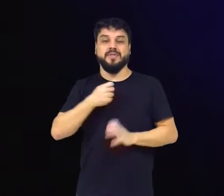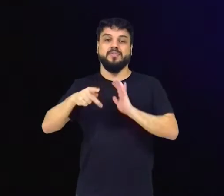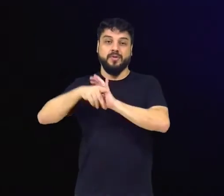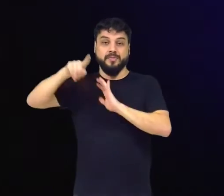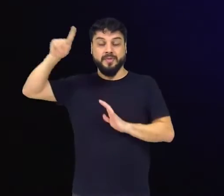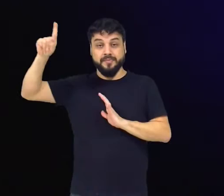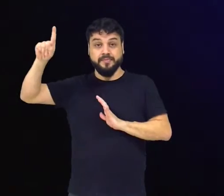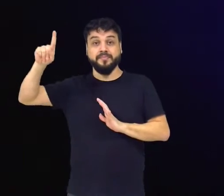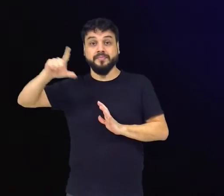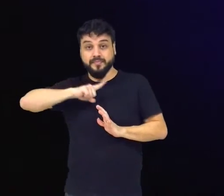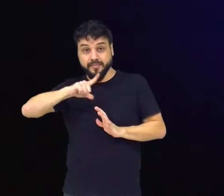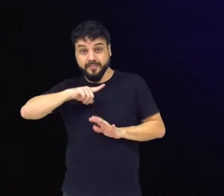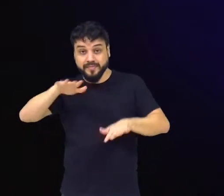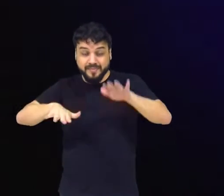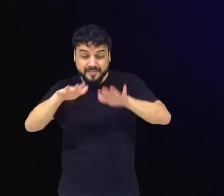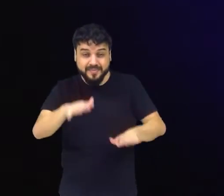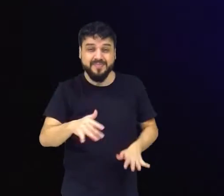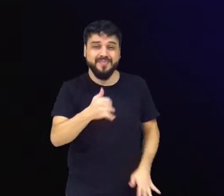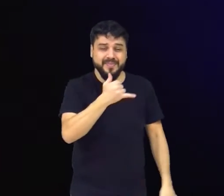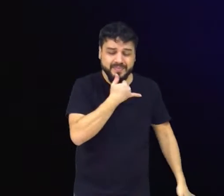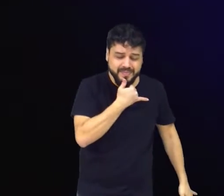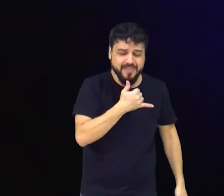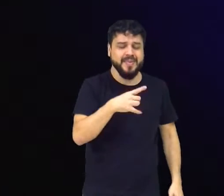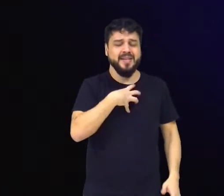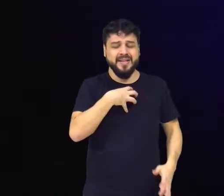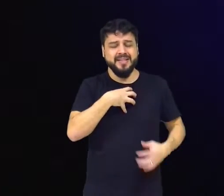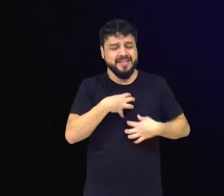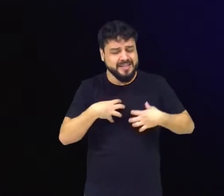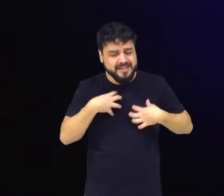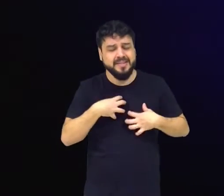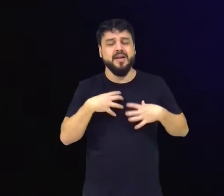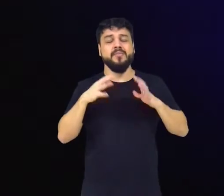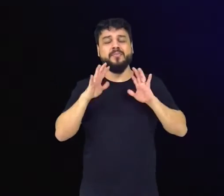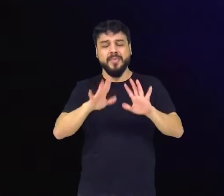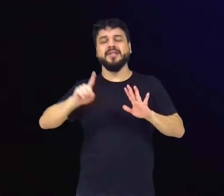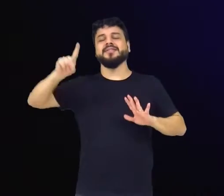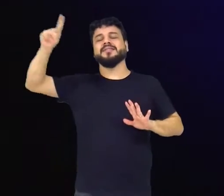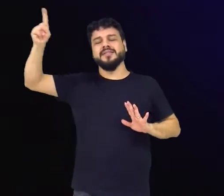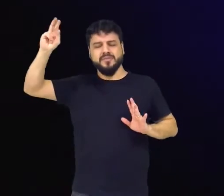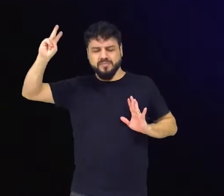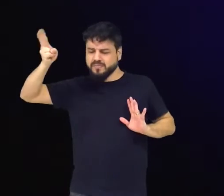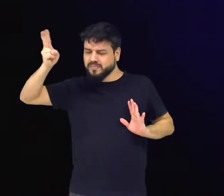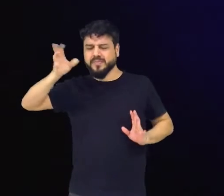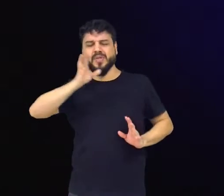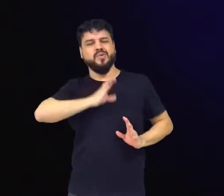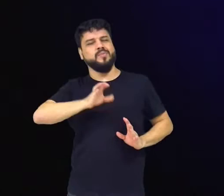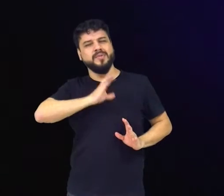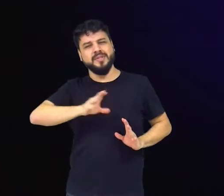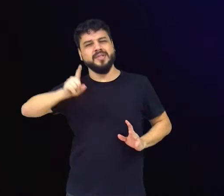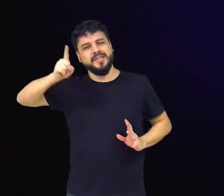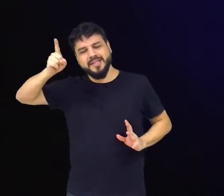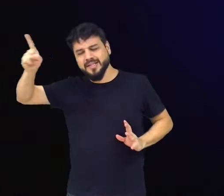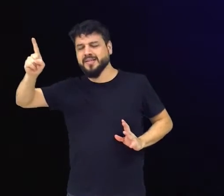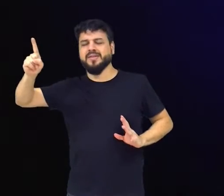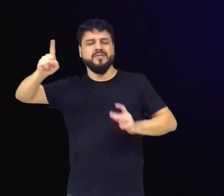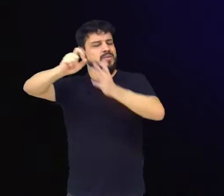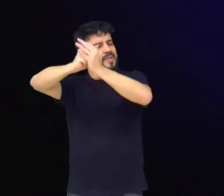que entristeça alguém, usará de compaixão, segundo a grandeza das suas misericórdias.